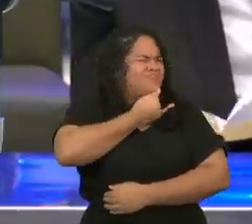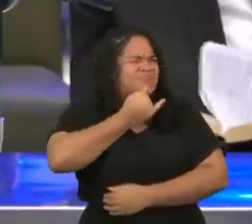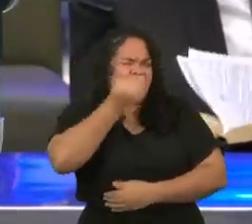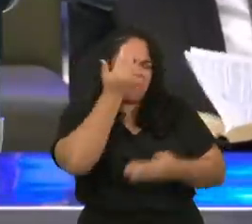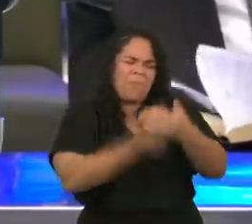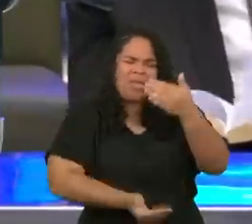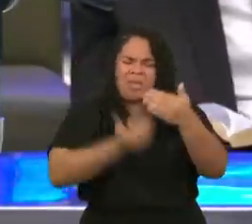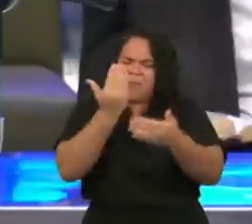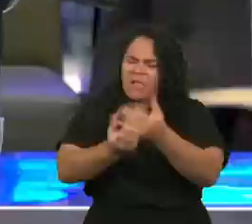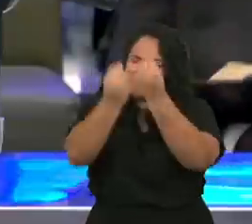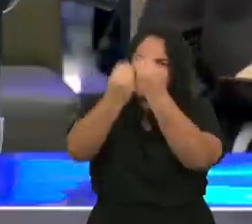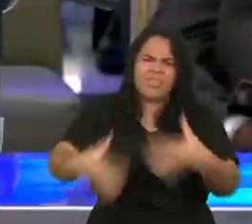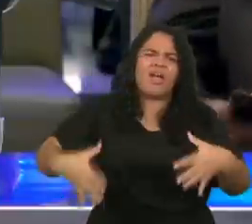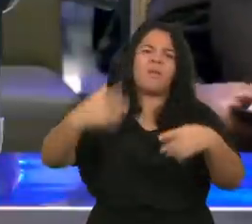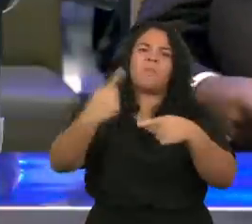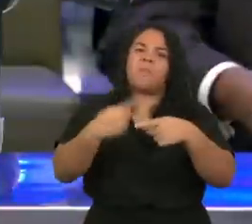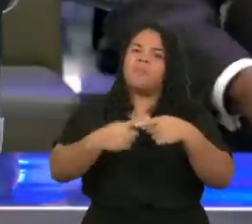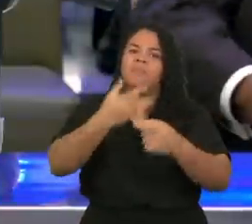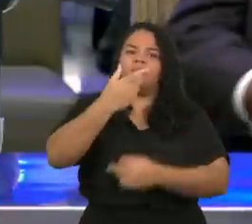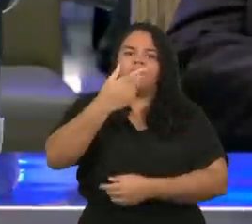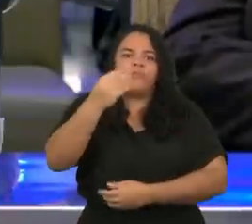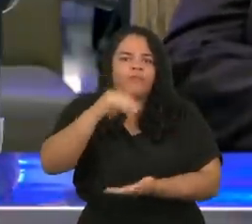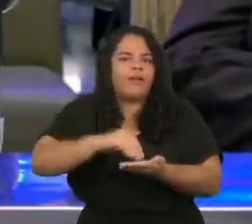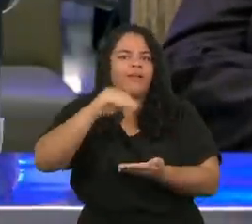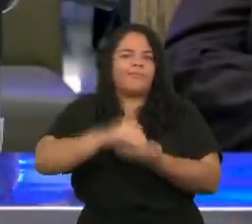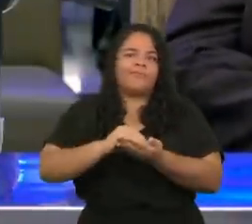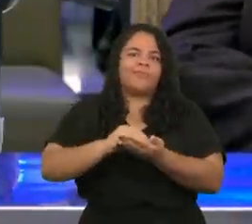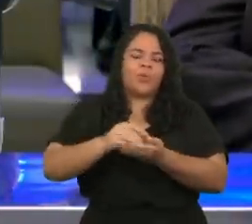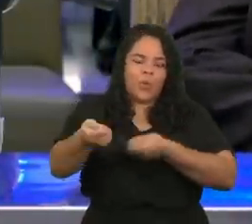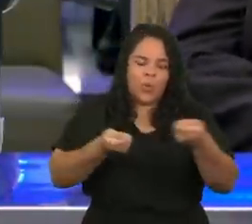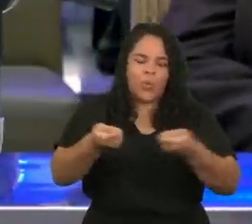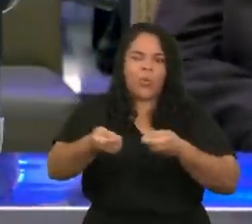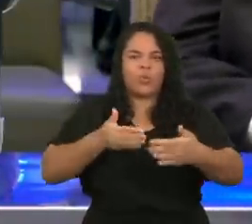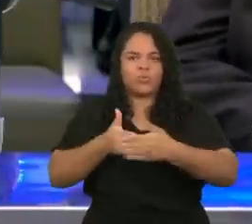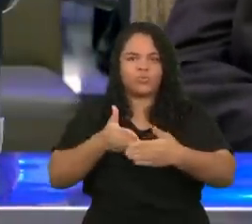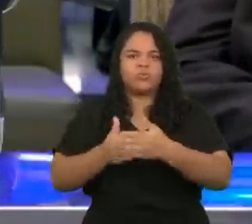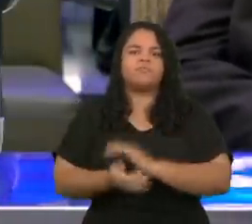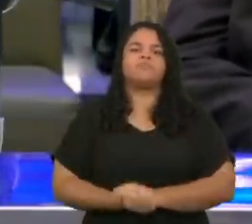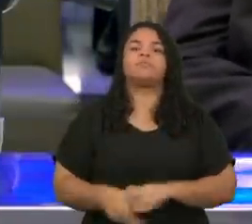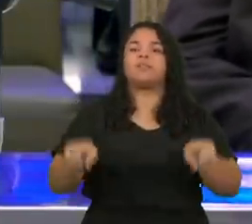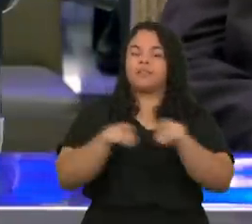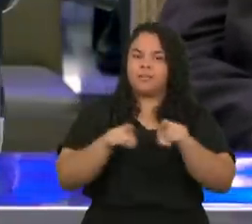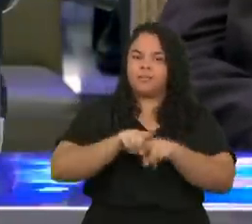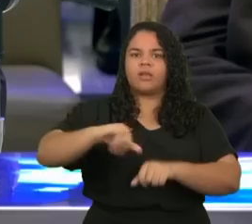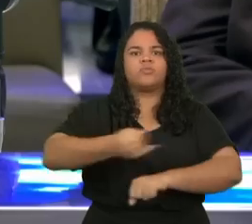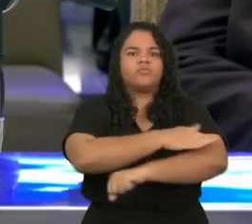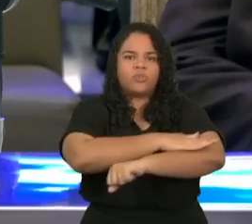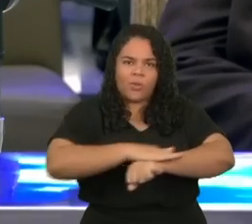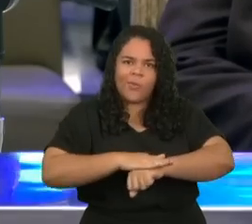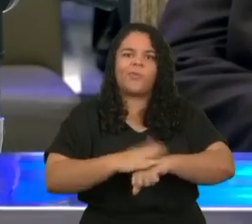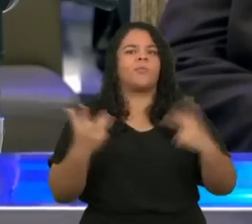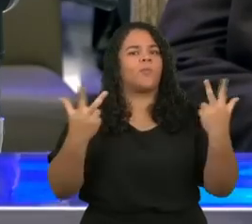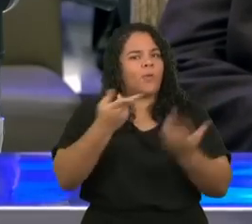Pais a casa de Jacó e a falta de limites na família nós falamos aqui nós lemos